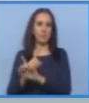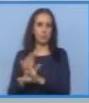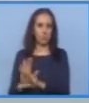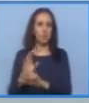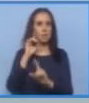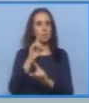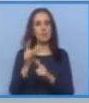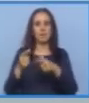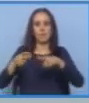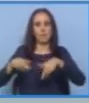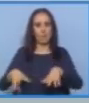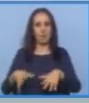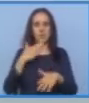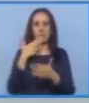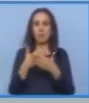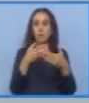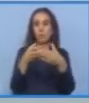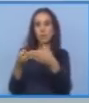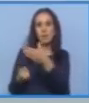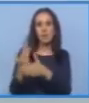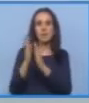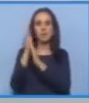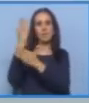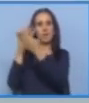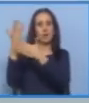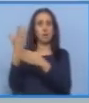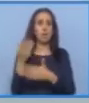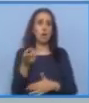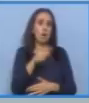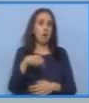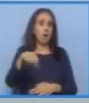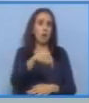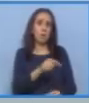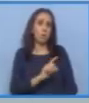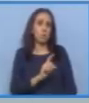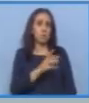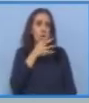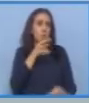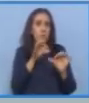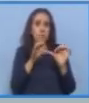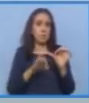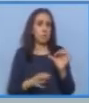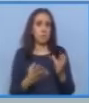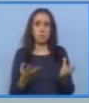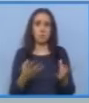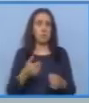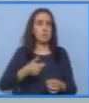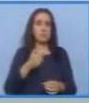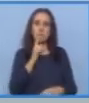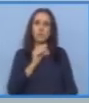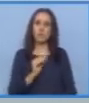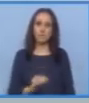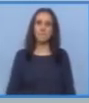é a linguagem usada para criar comunidade e para falar com Deus. E noutros casos não. Noutros casos é a palavra, e o